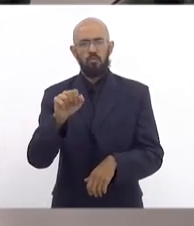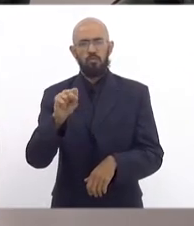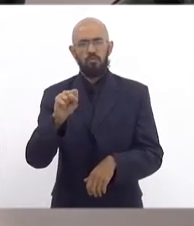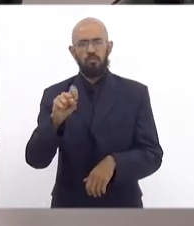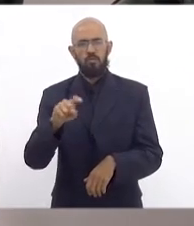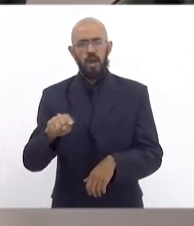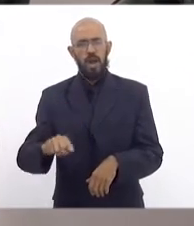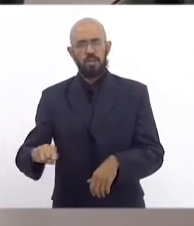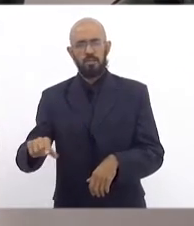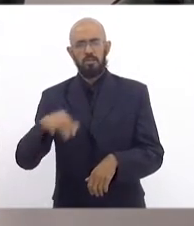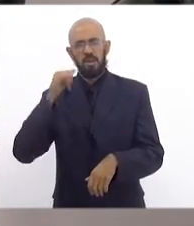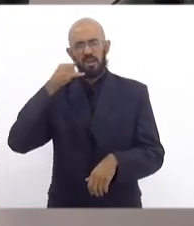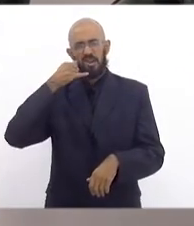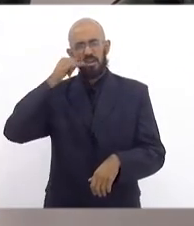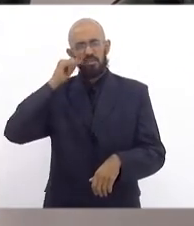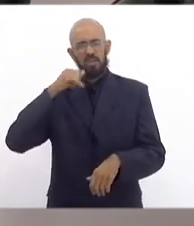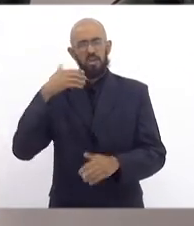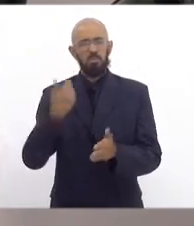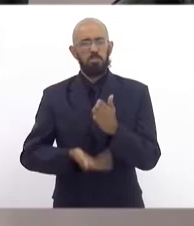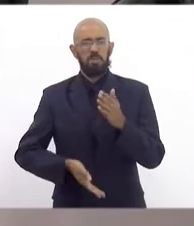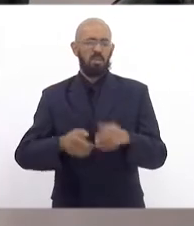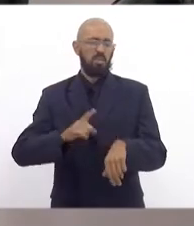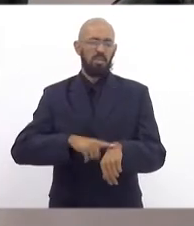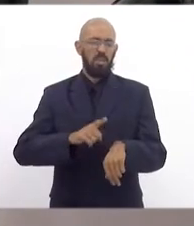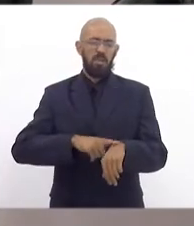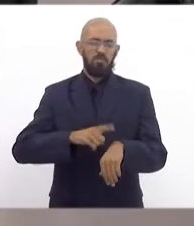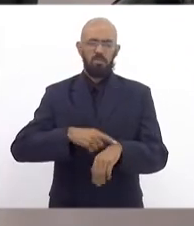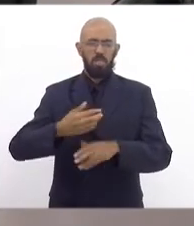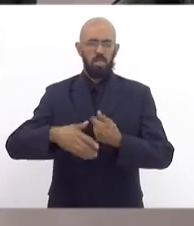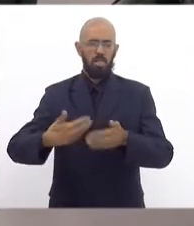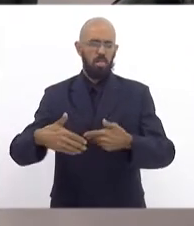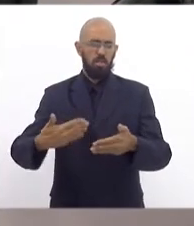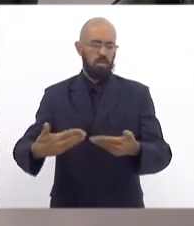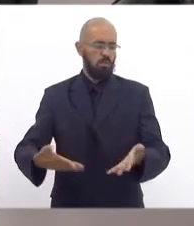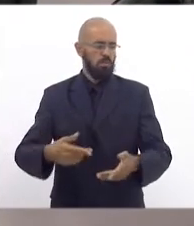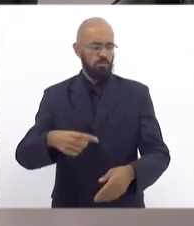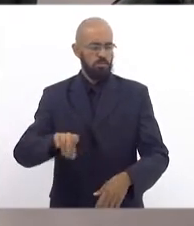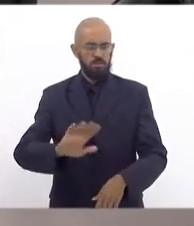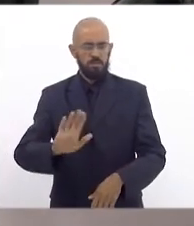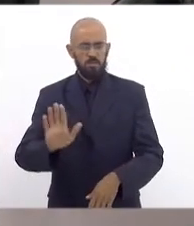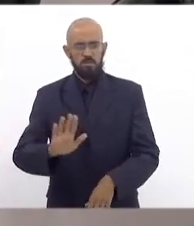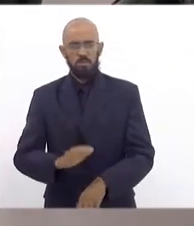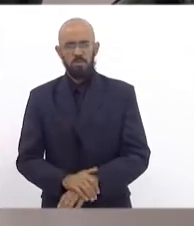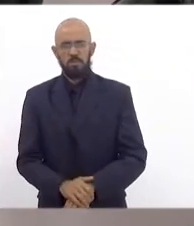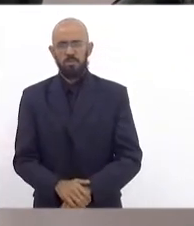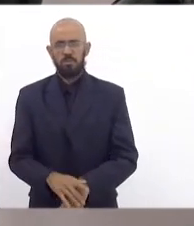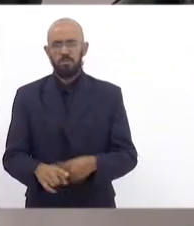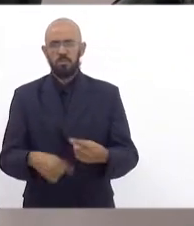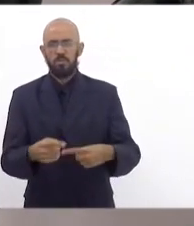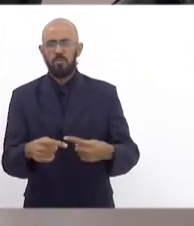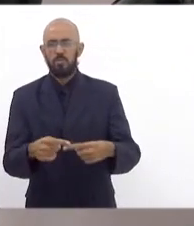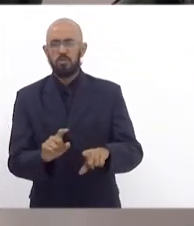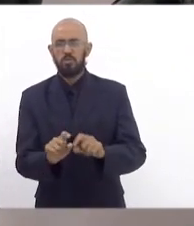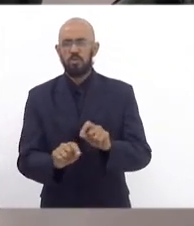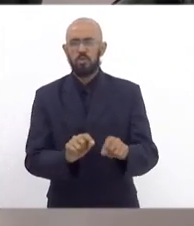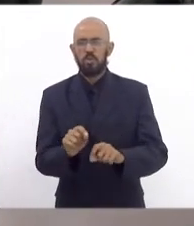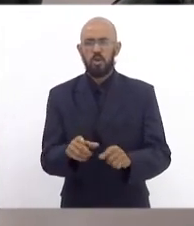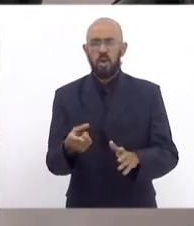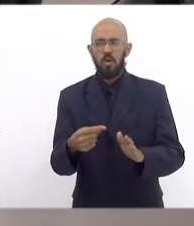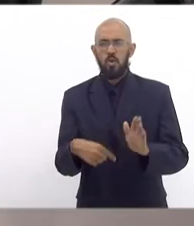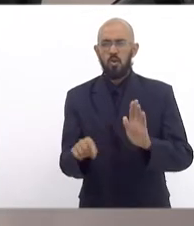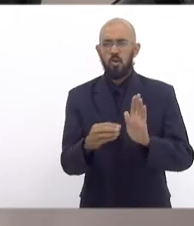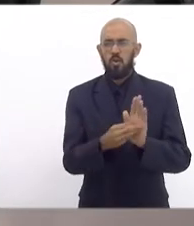gente não perder tempo que queima 2040 em seguida e eu